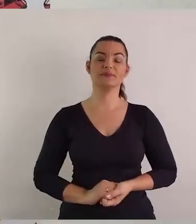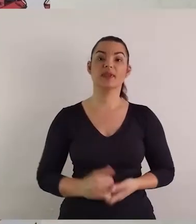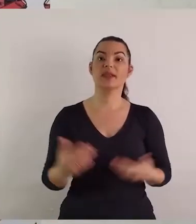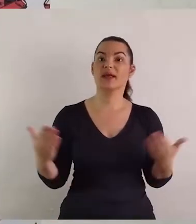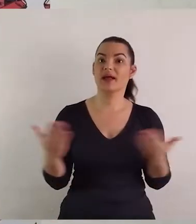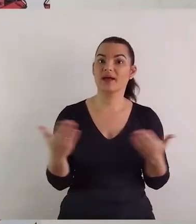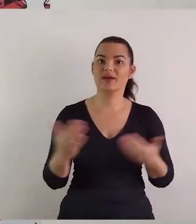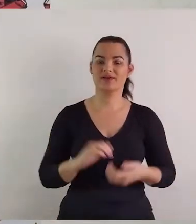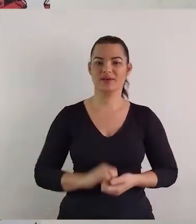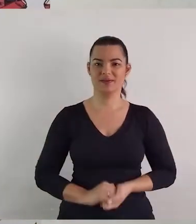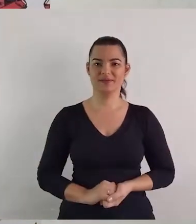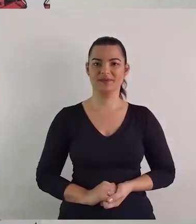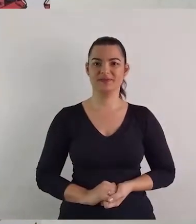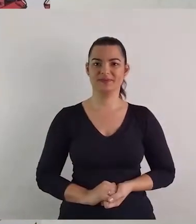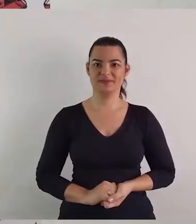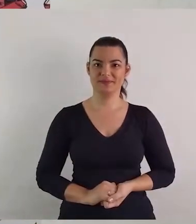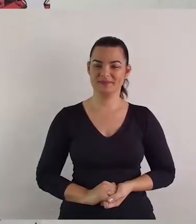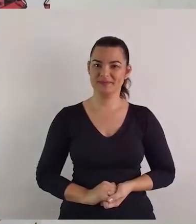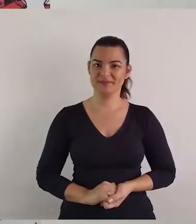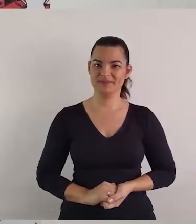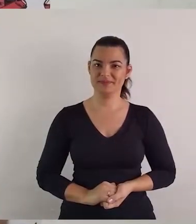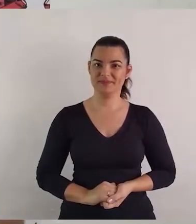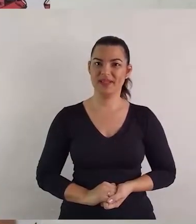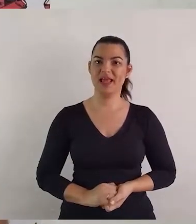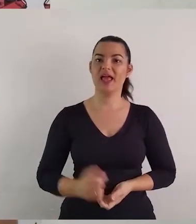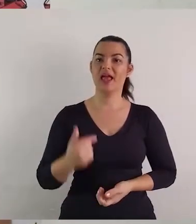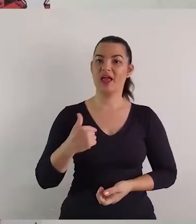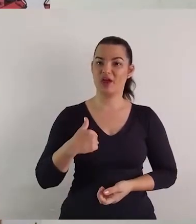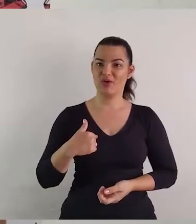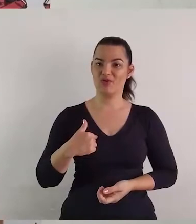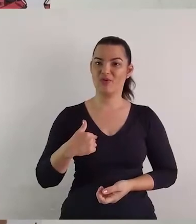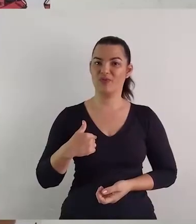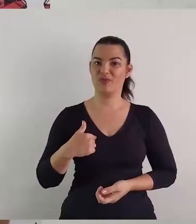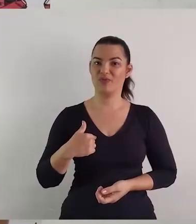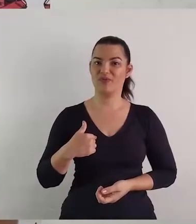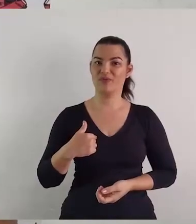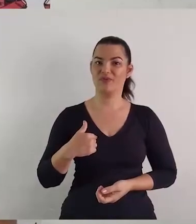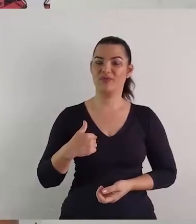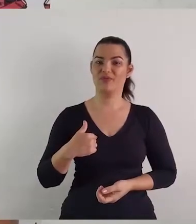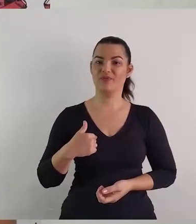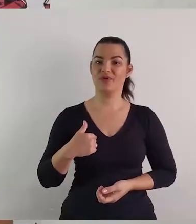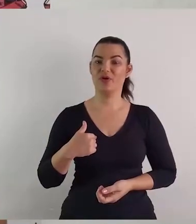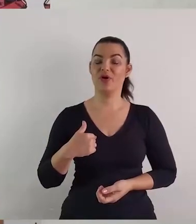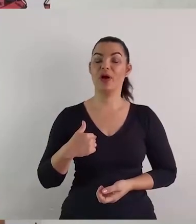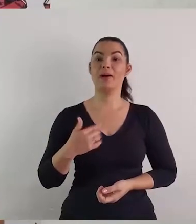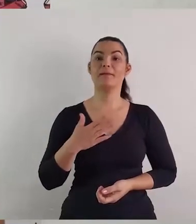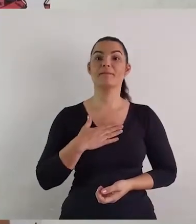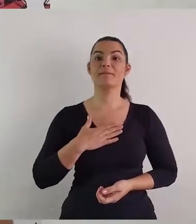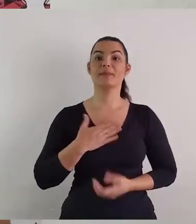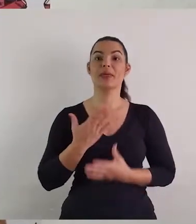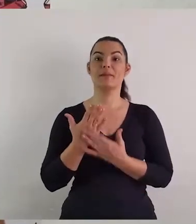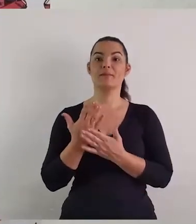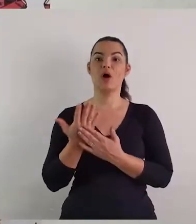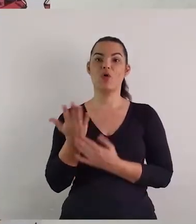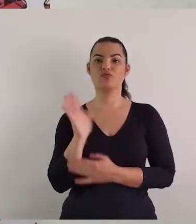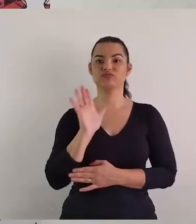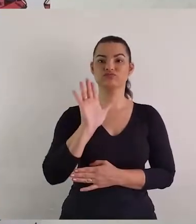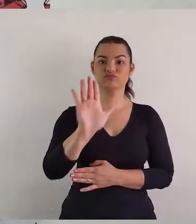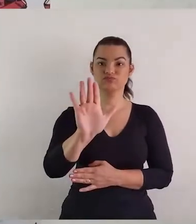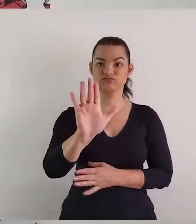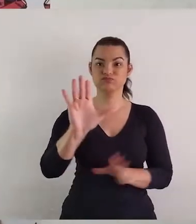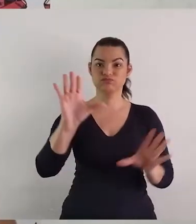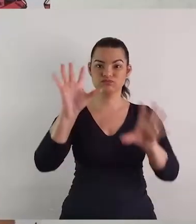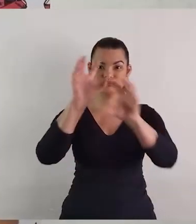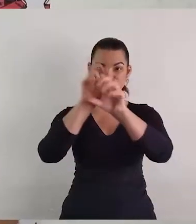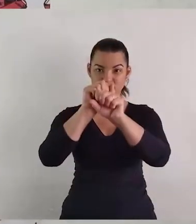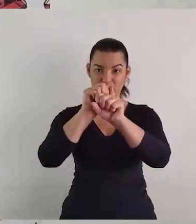Então, agora, vamos lá. Eu vou pôr a minha mão na tela, vou fechar e quando eu